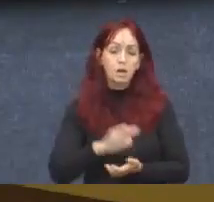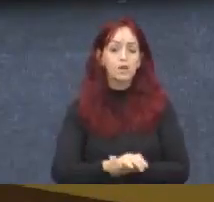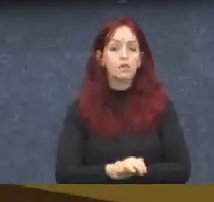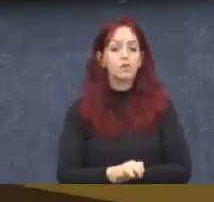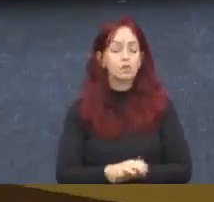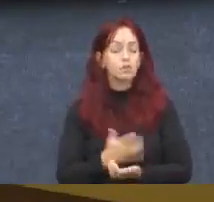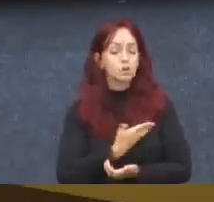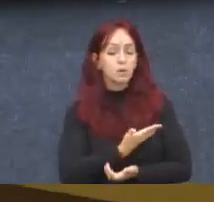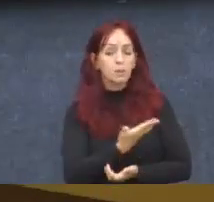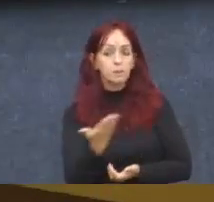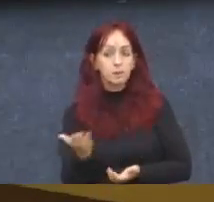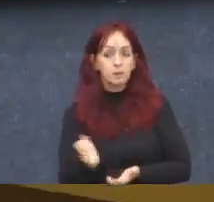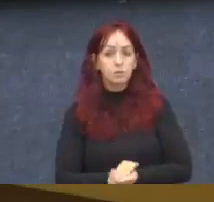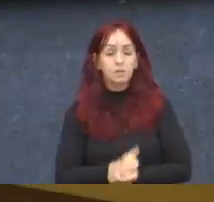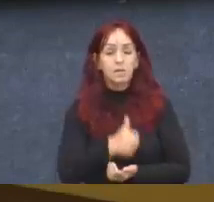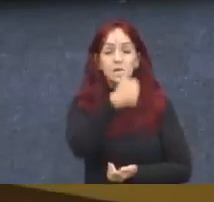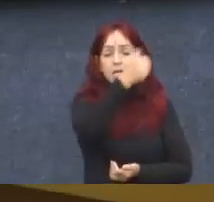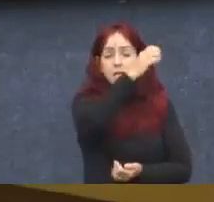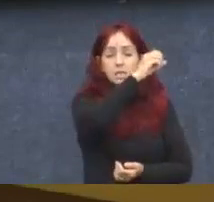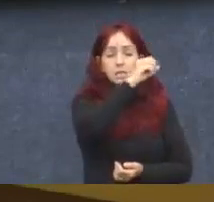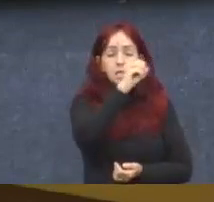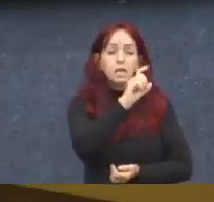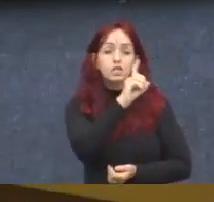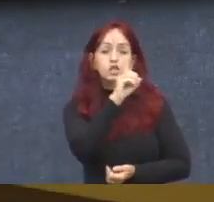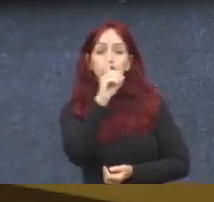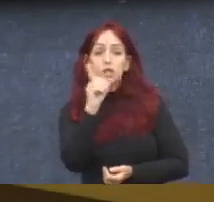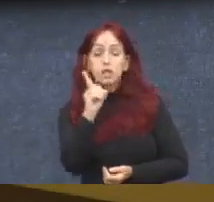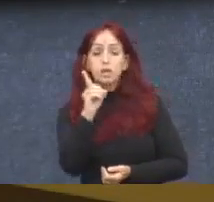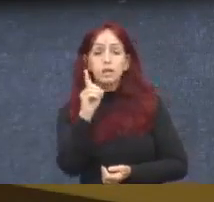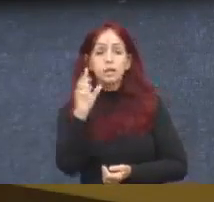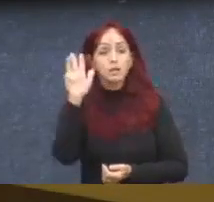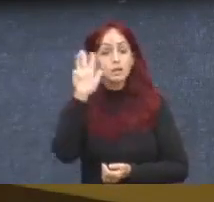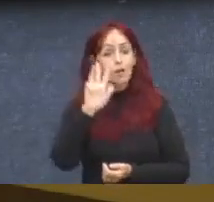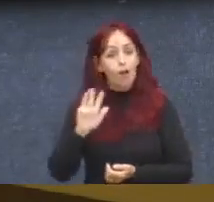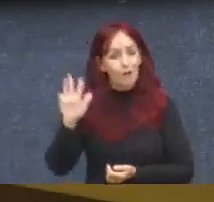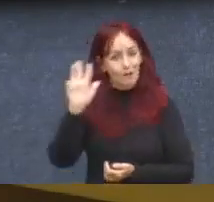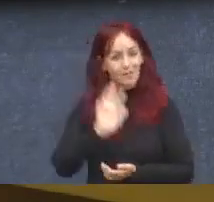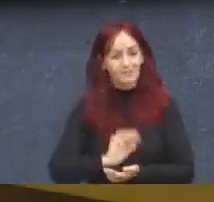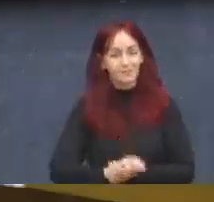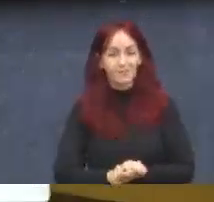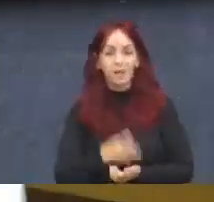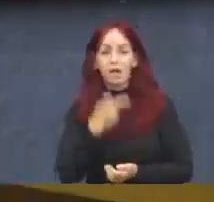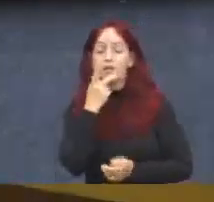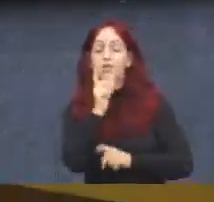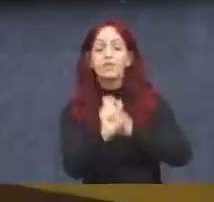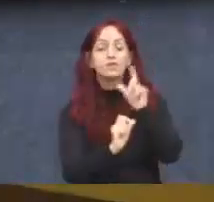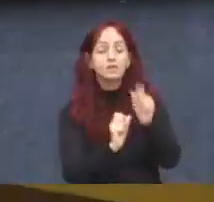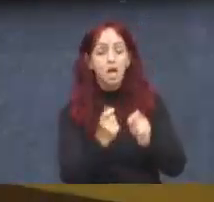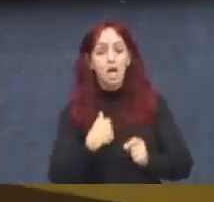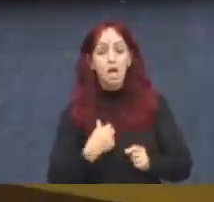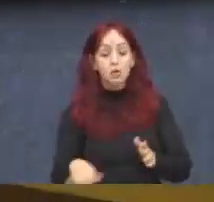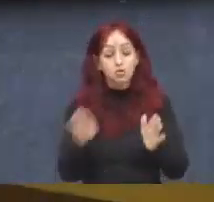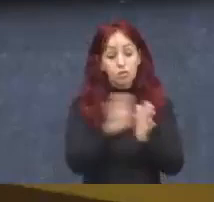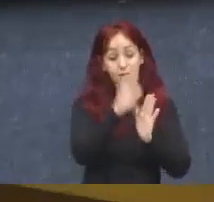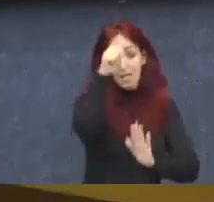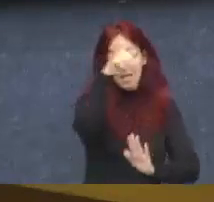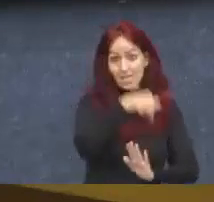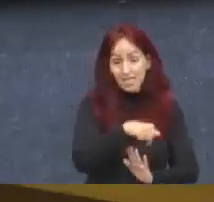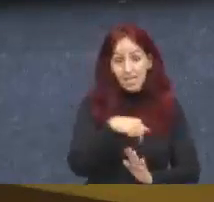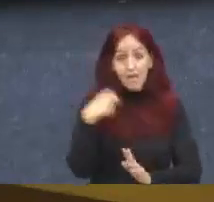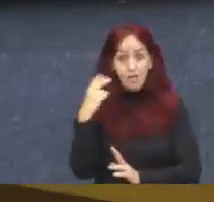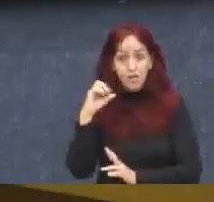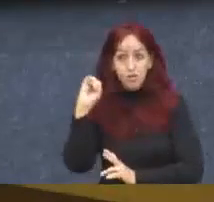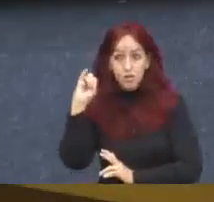vereadores. 100 dias de governo Lula. Eu vou dizer para vocês, quando eu cheguei aqui na casa, vereadora Isa,